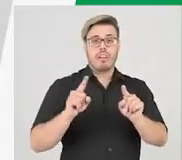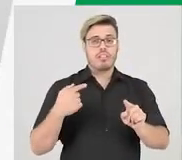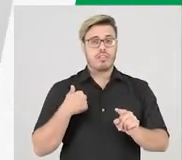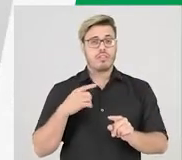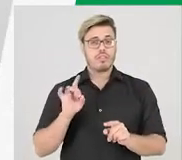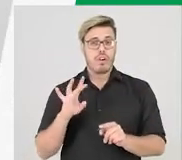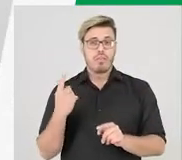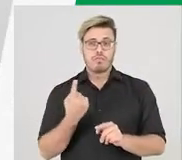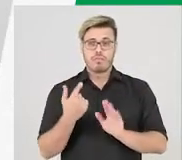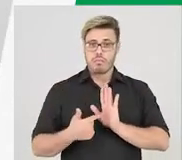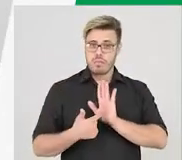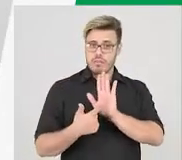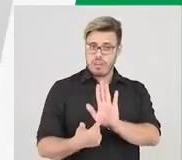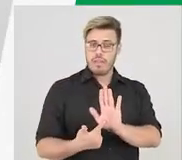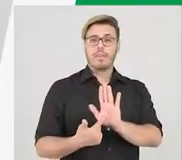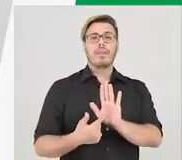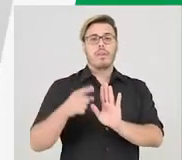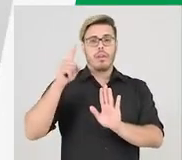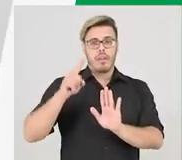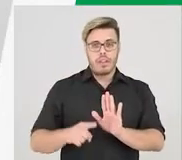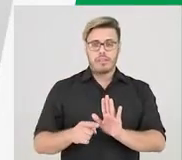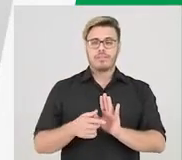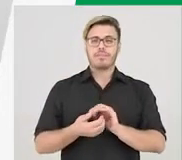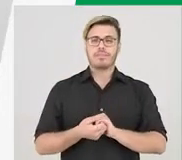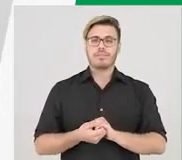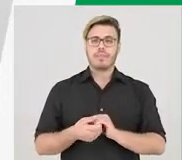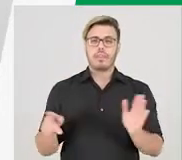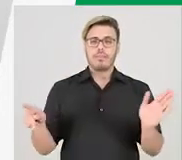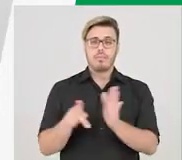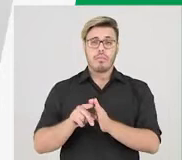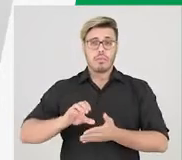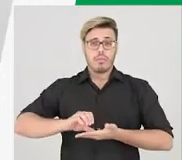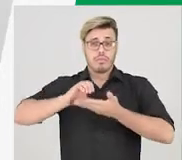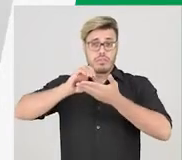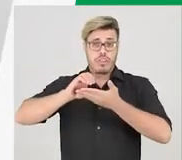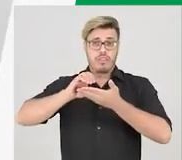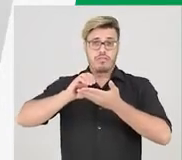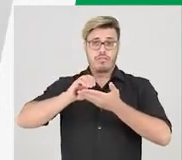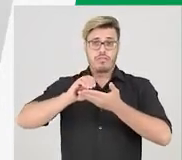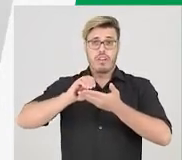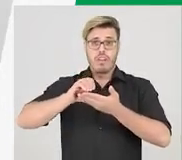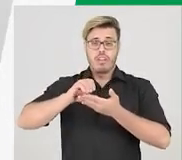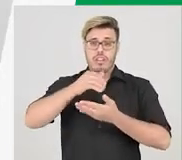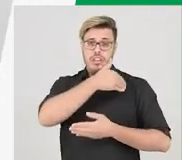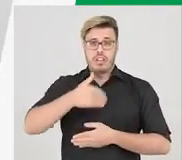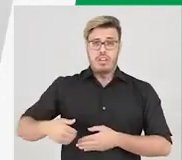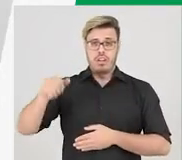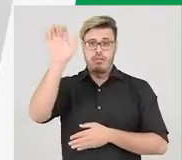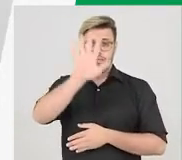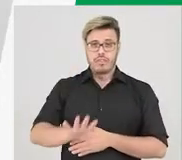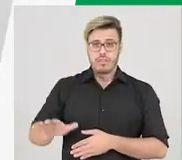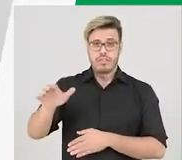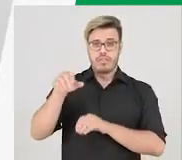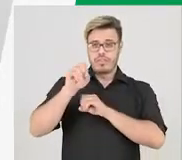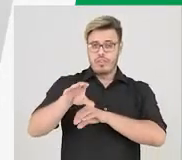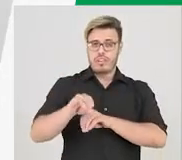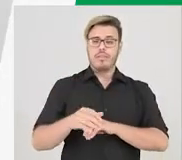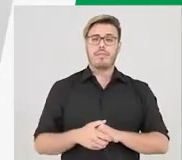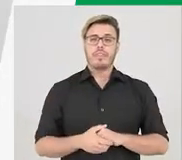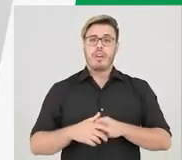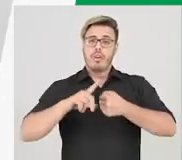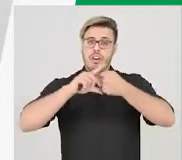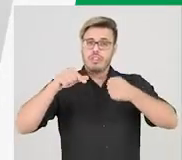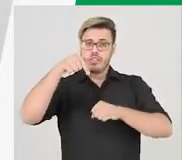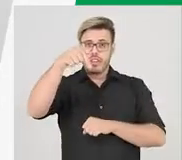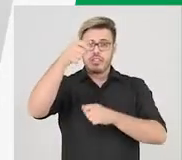Educação, onde no artigo 7º diz que todas as etapas e modalidades da educação básica, com início na